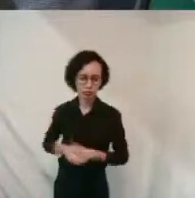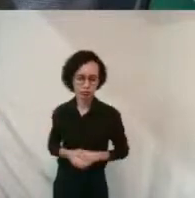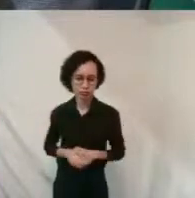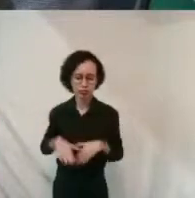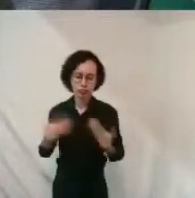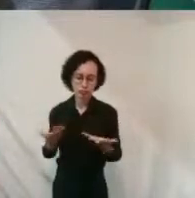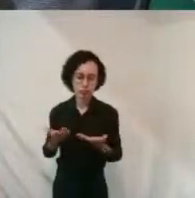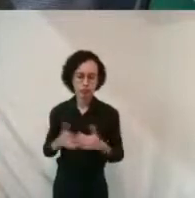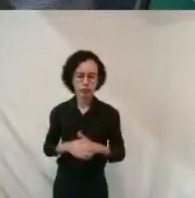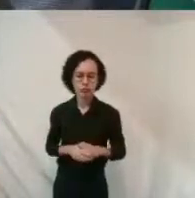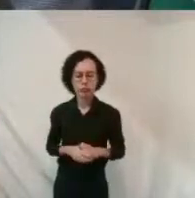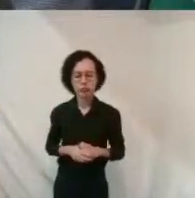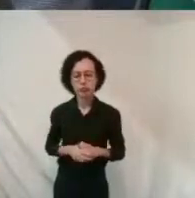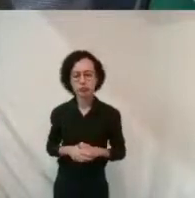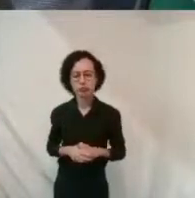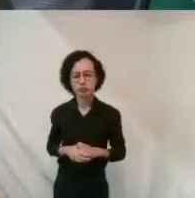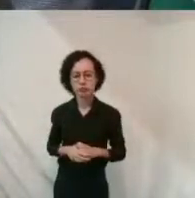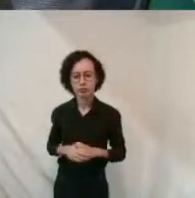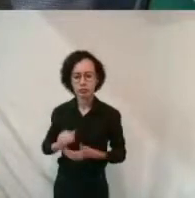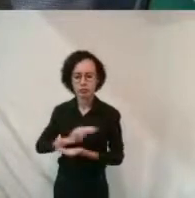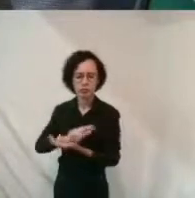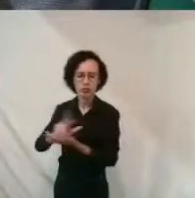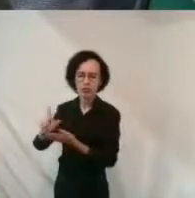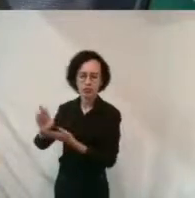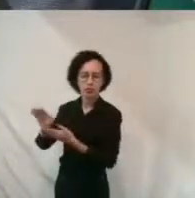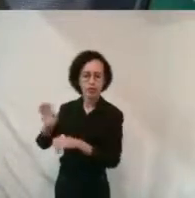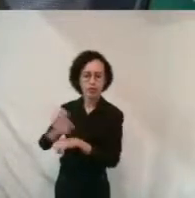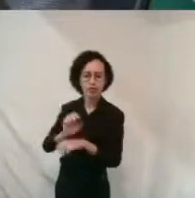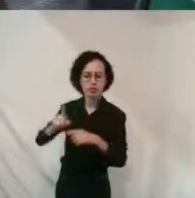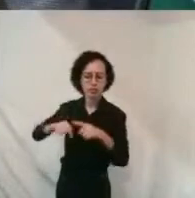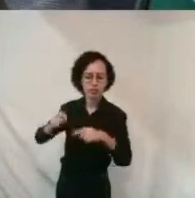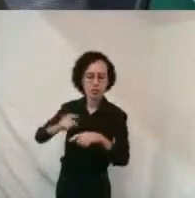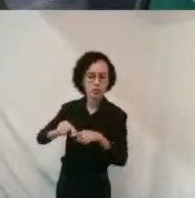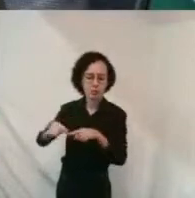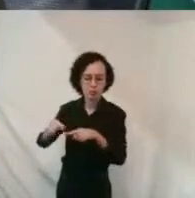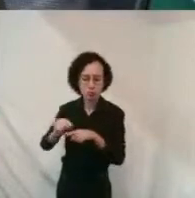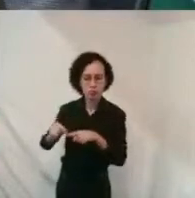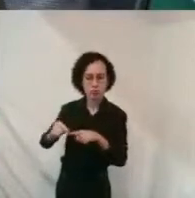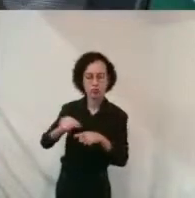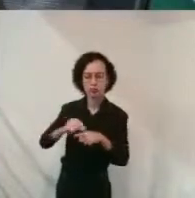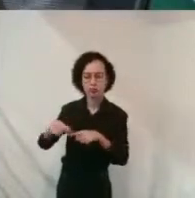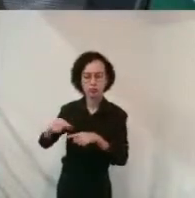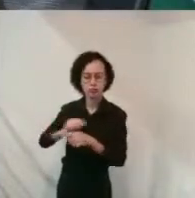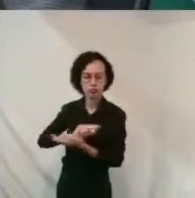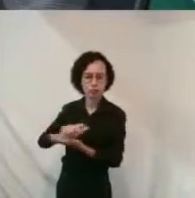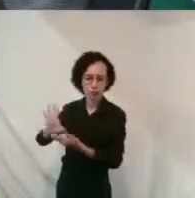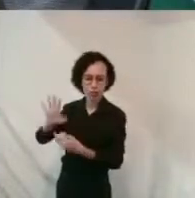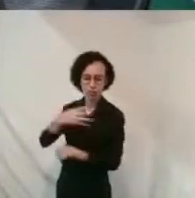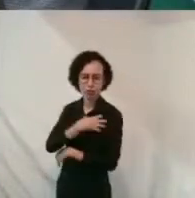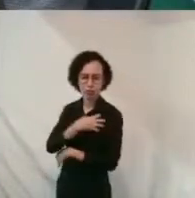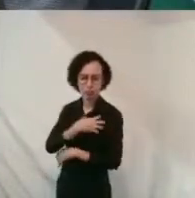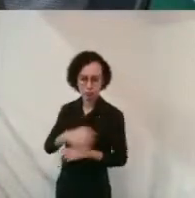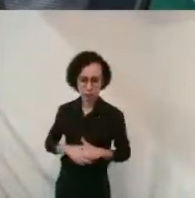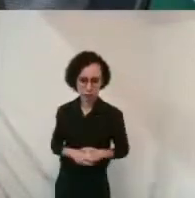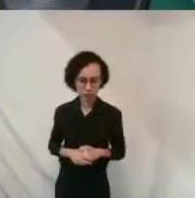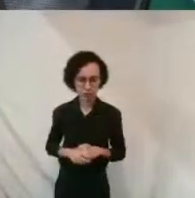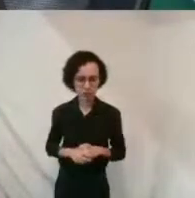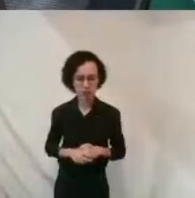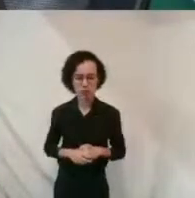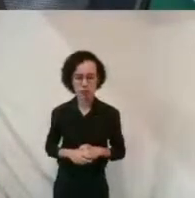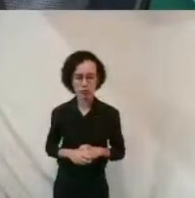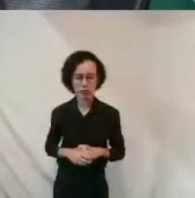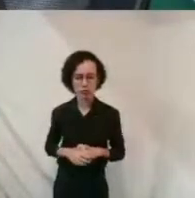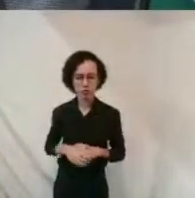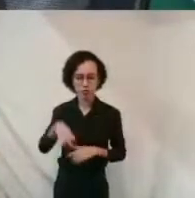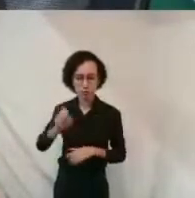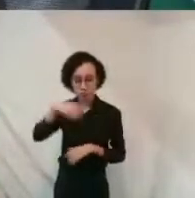vou Itacaré, Ilhéus, Morro de São Paulo, Valença, Itajuípe, Maraú, Camamu, quem conhece